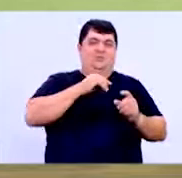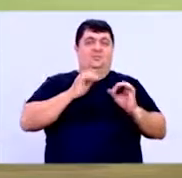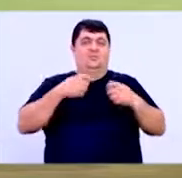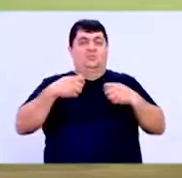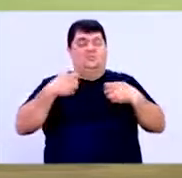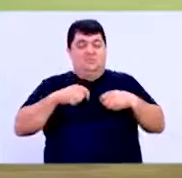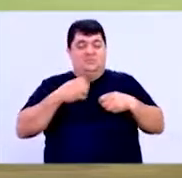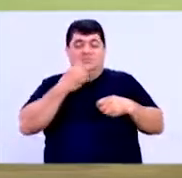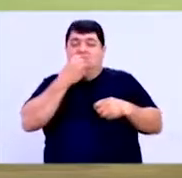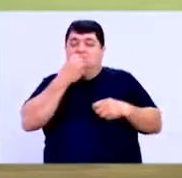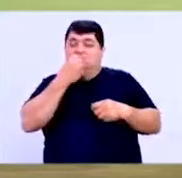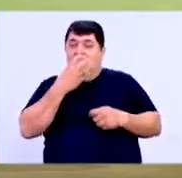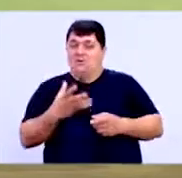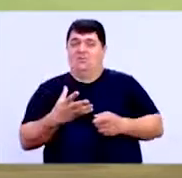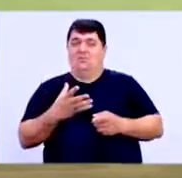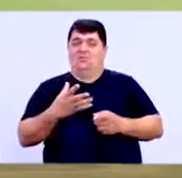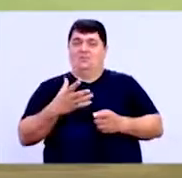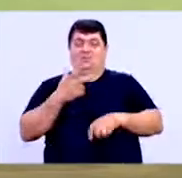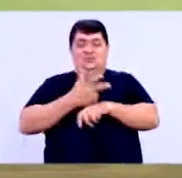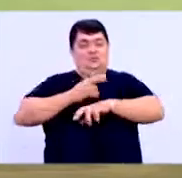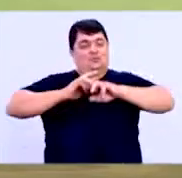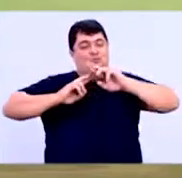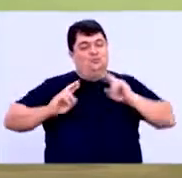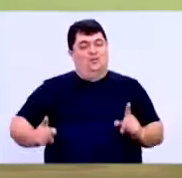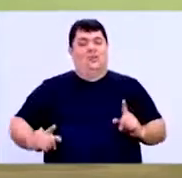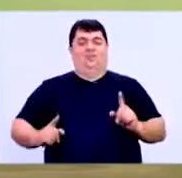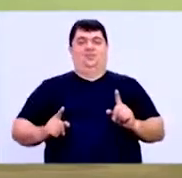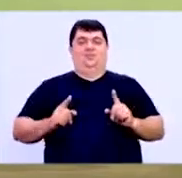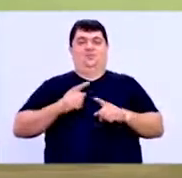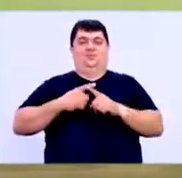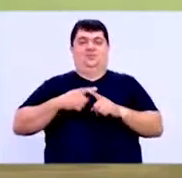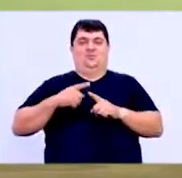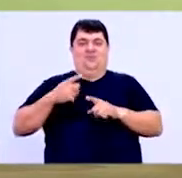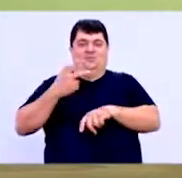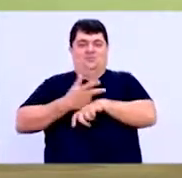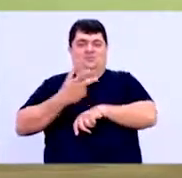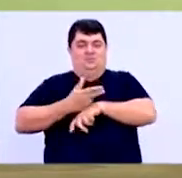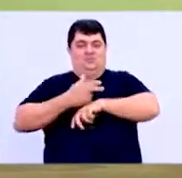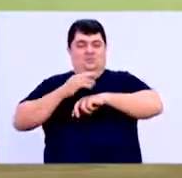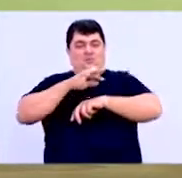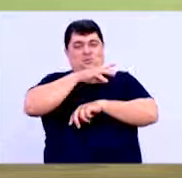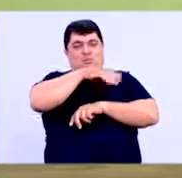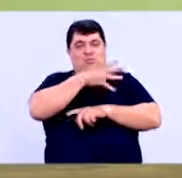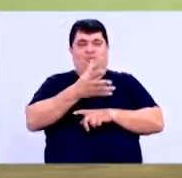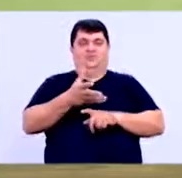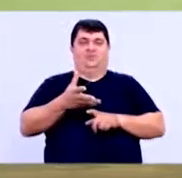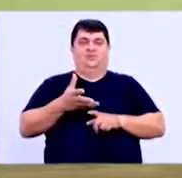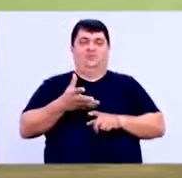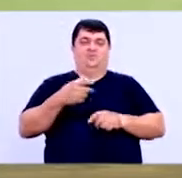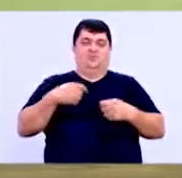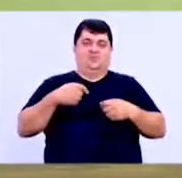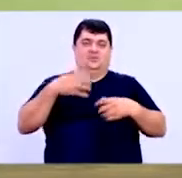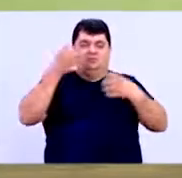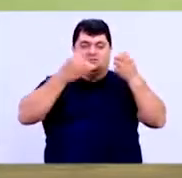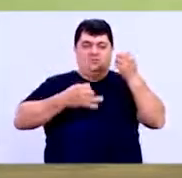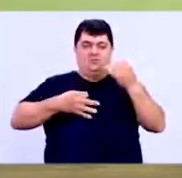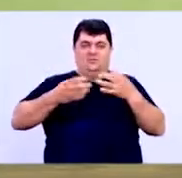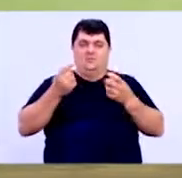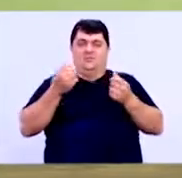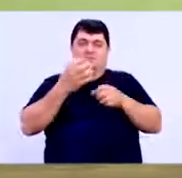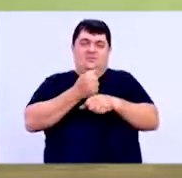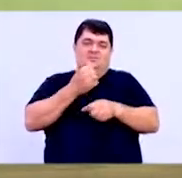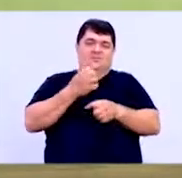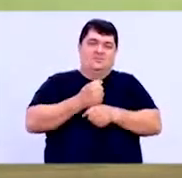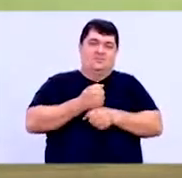não pode comprometer o produto final que a gente vai entregar para o consumidor, né? Então vamos falar um pouquinho mais sobre controle orçamentário, mas vamos manter em mente,